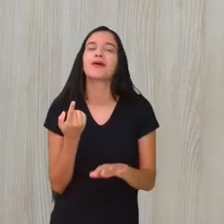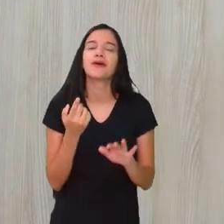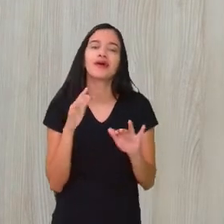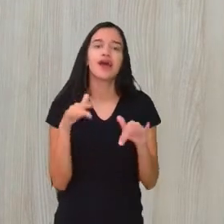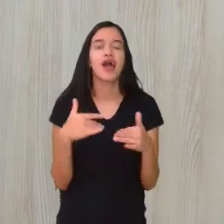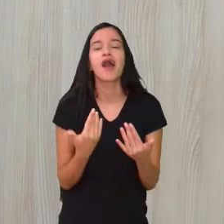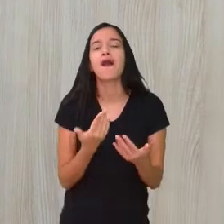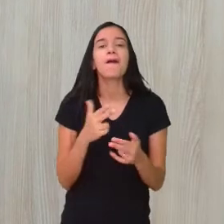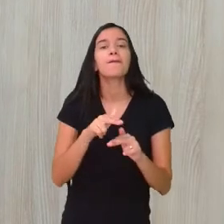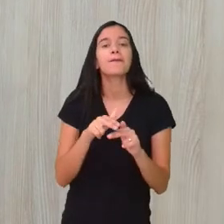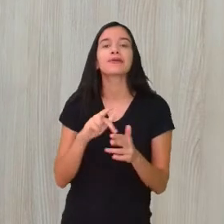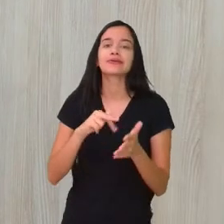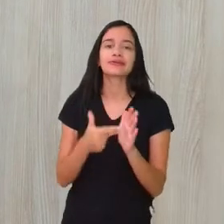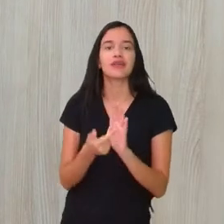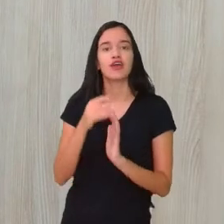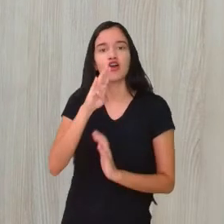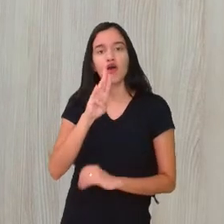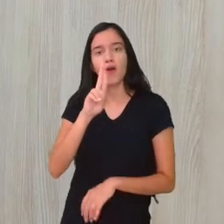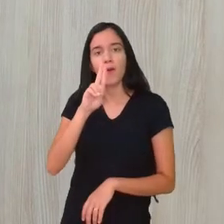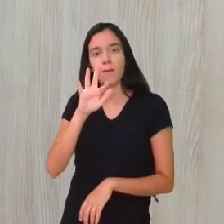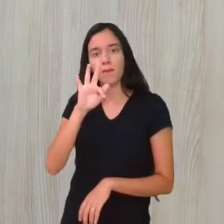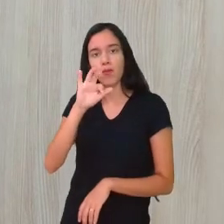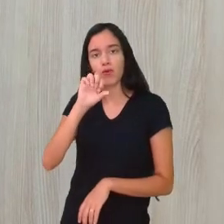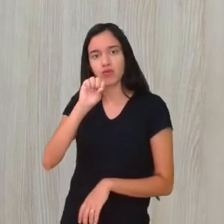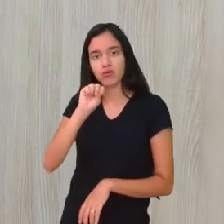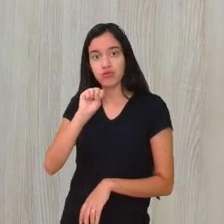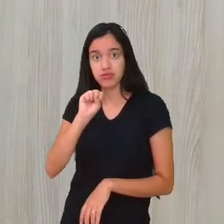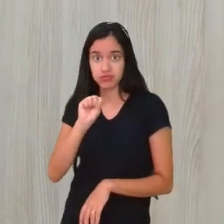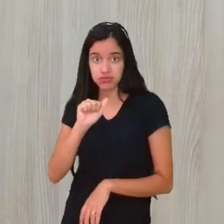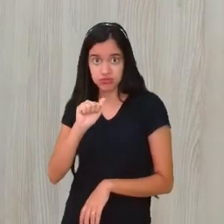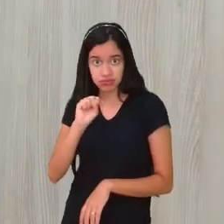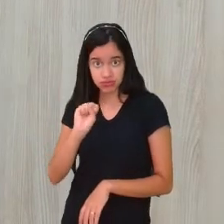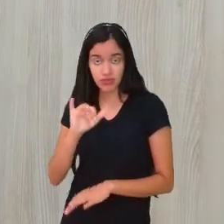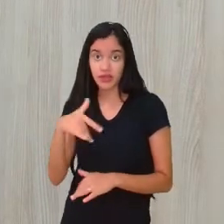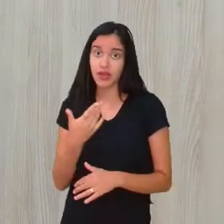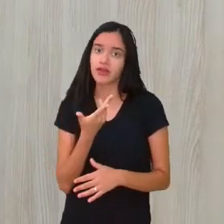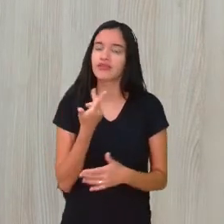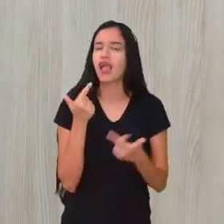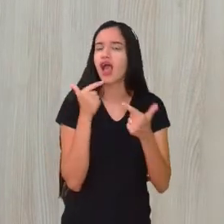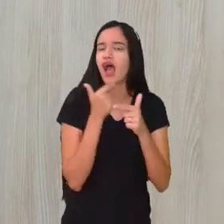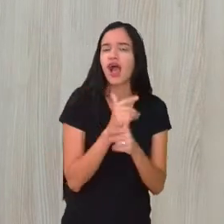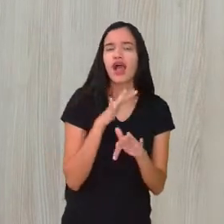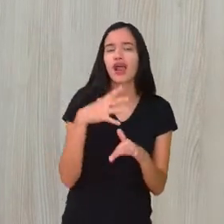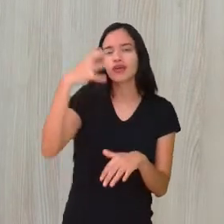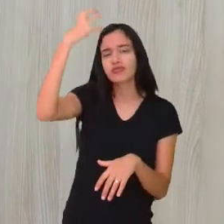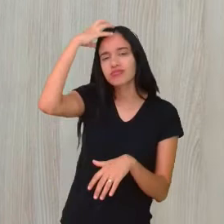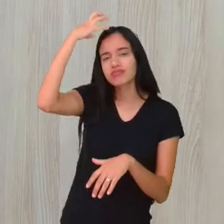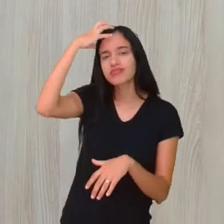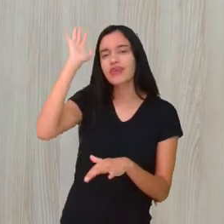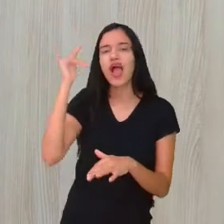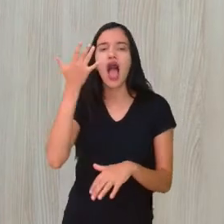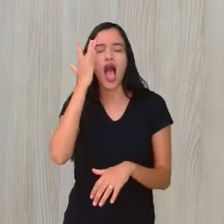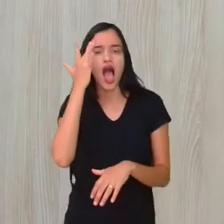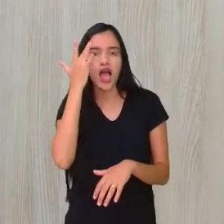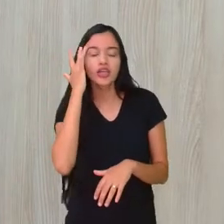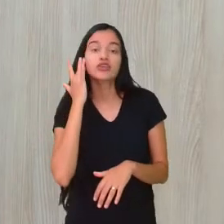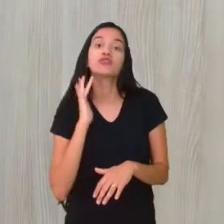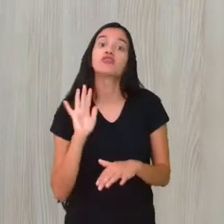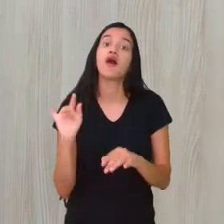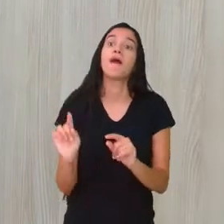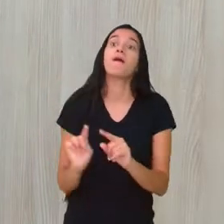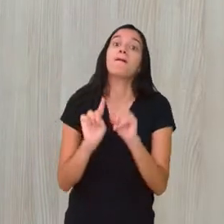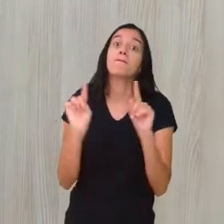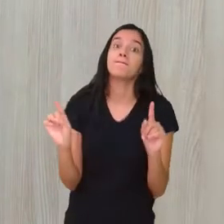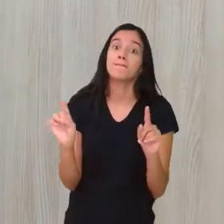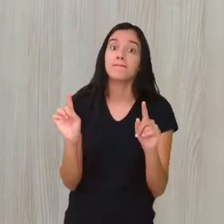bufas, né? Eu não sei que graça, né, a realeza e os seus achavam nisso, mas eles...